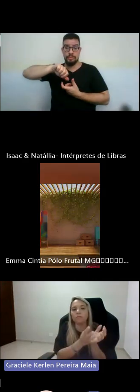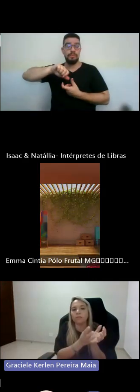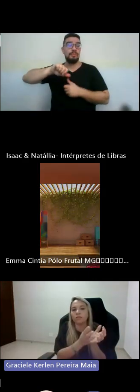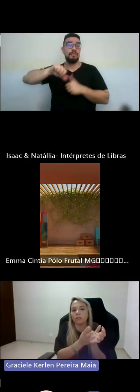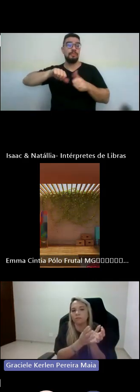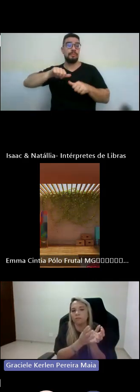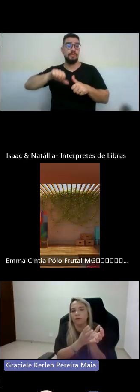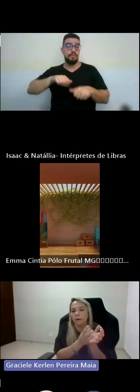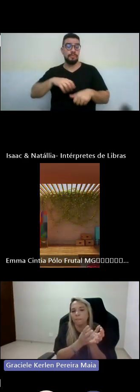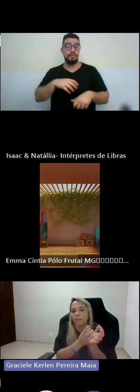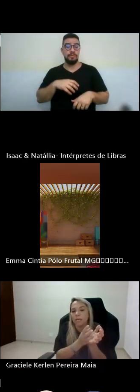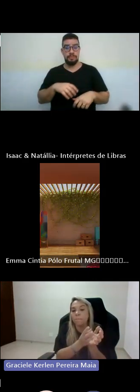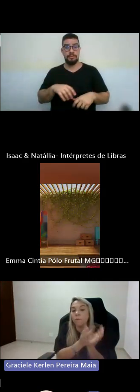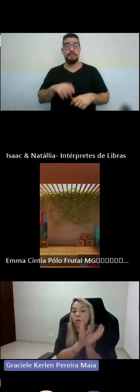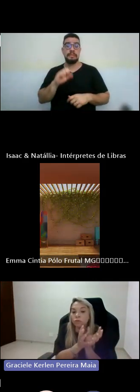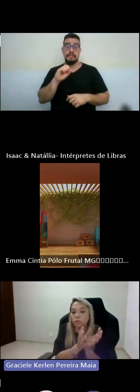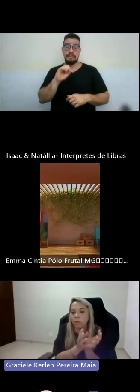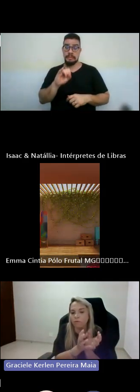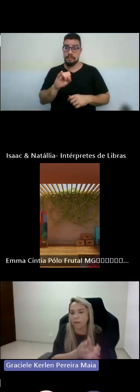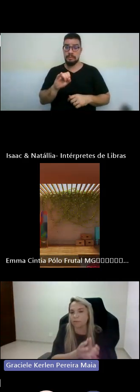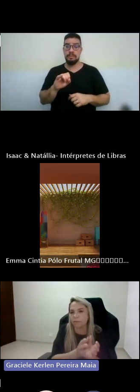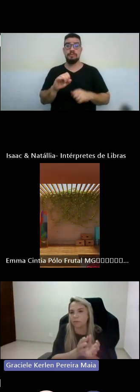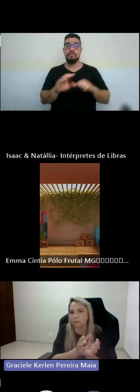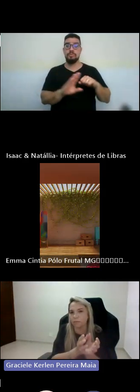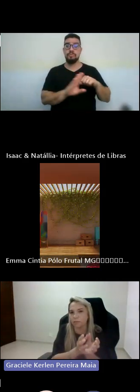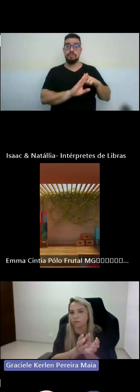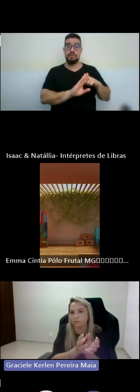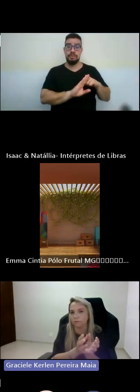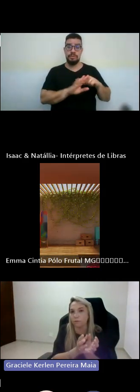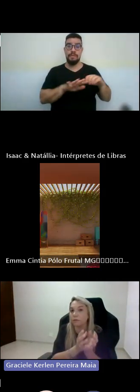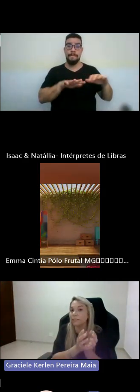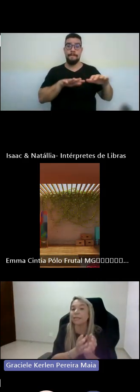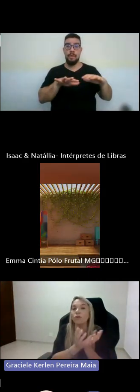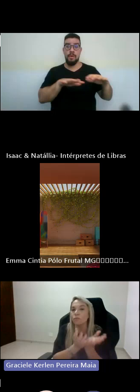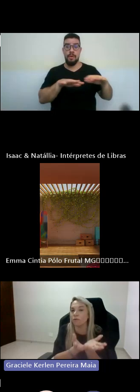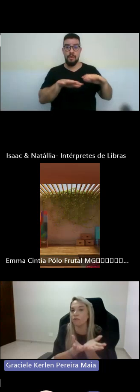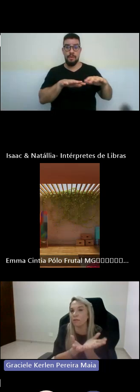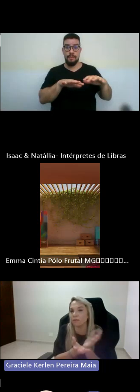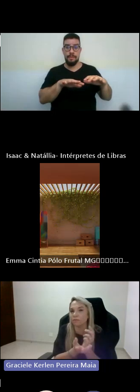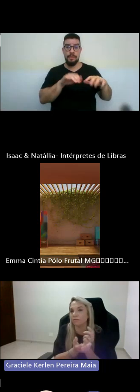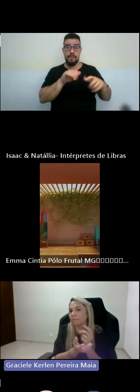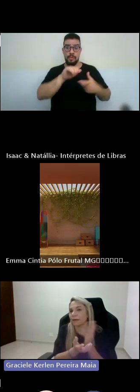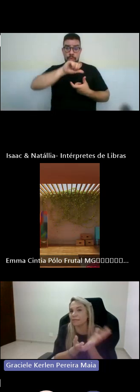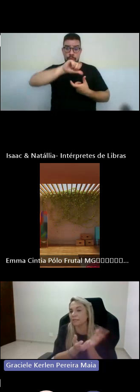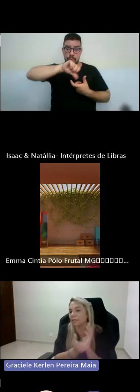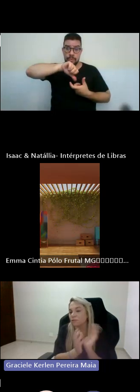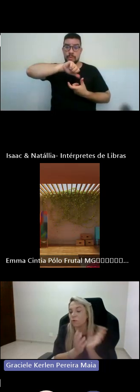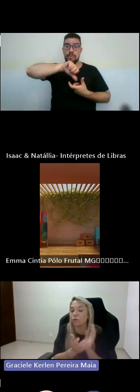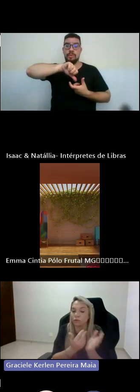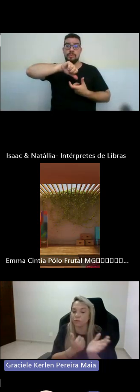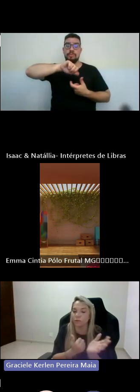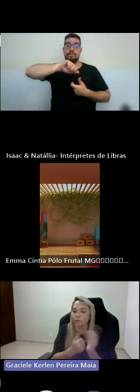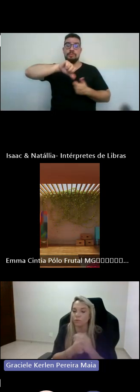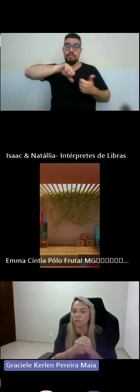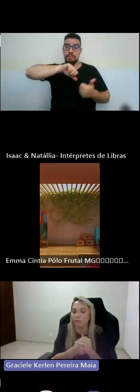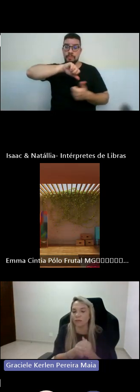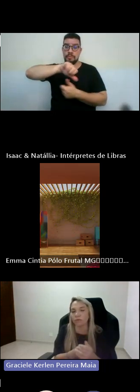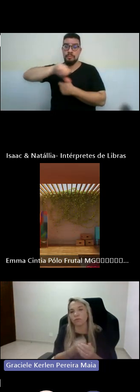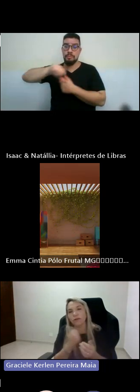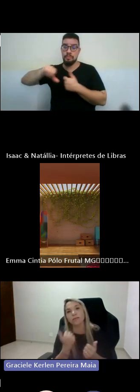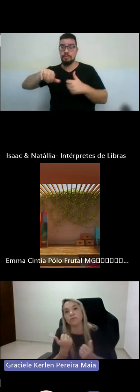pego um substantivo e mudo o movimento desse substantivo, ou até dou um movimento mais intenso, ou diminuo